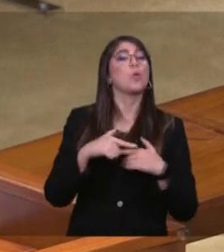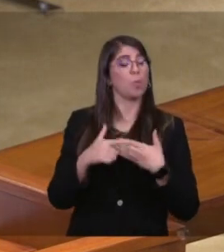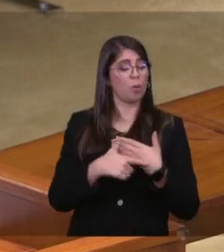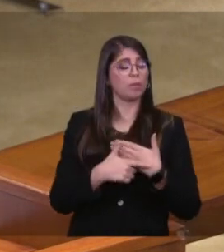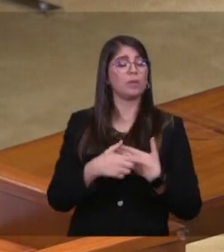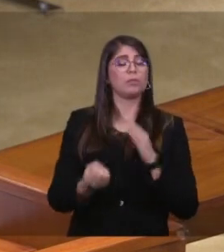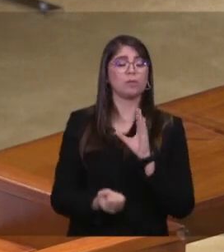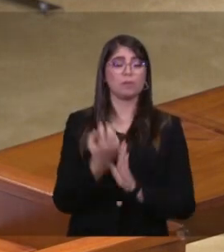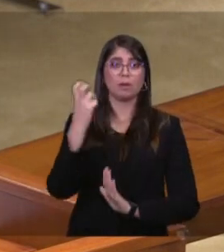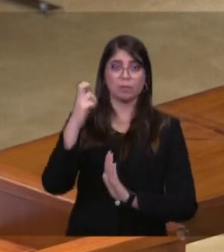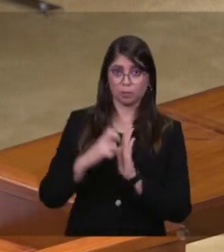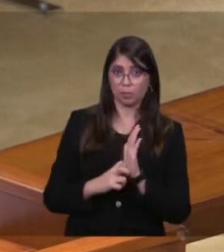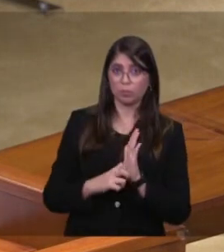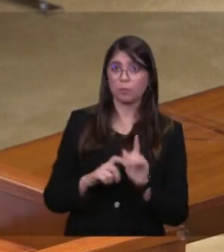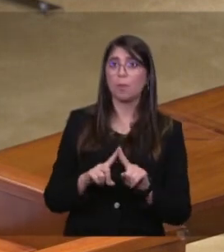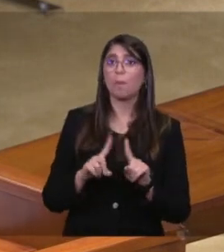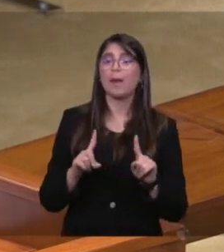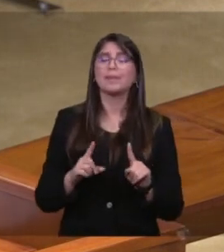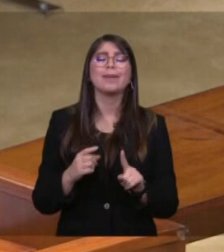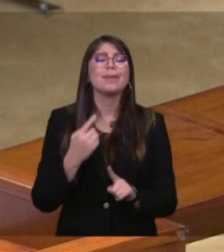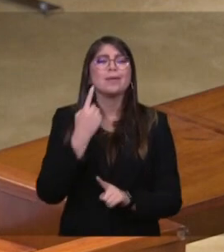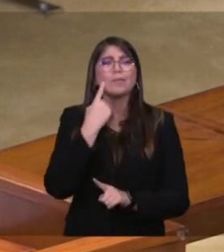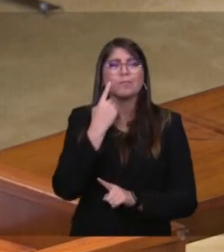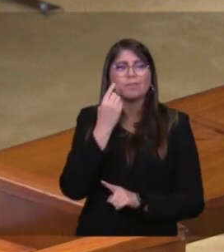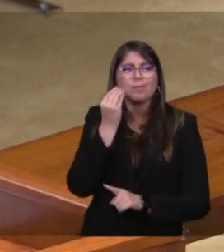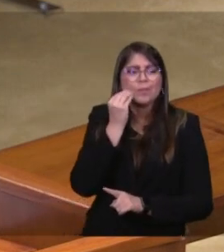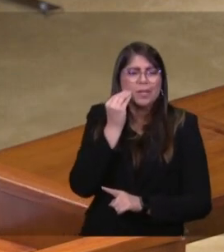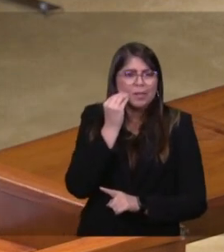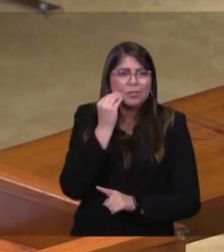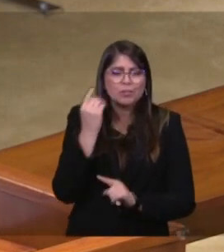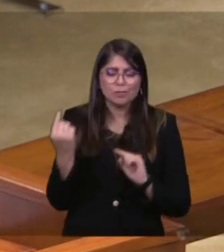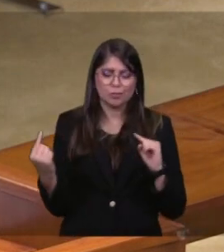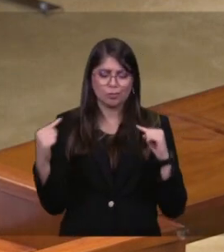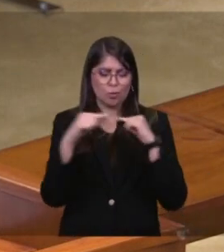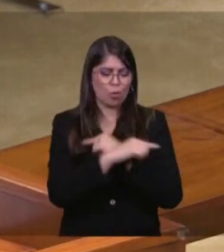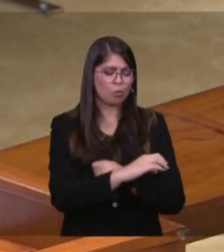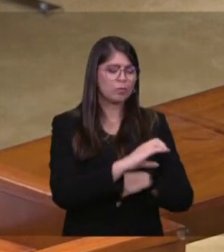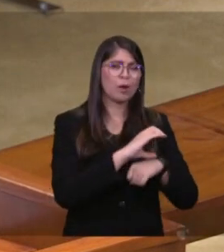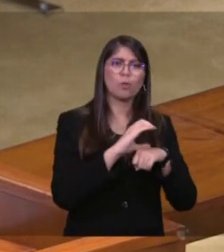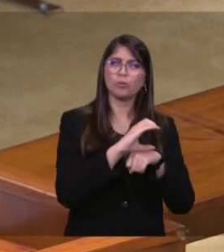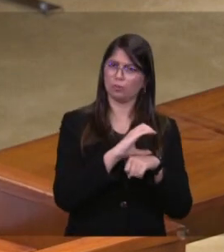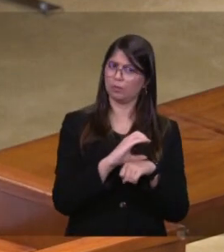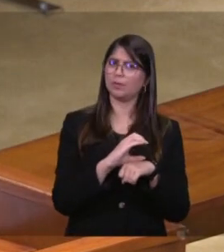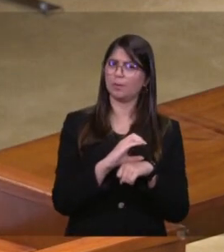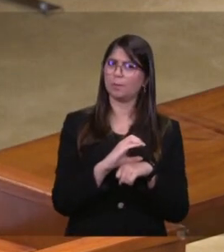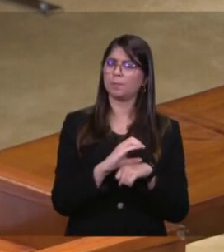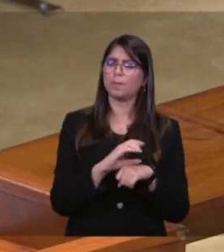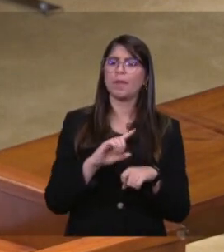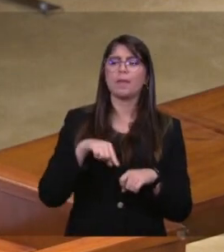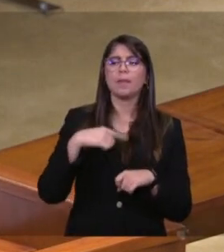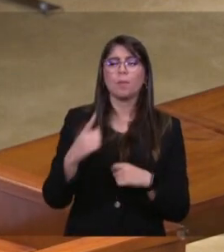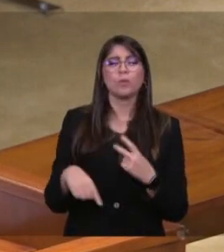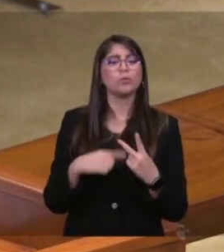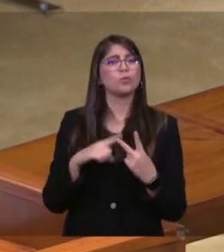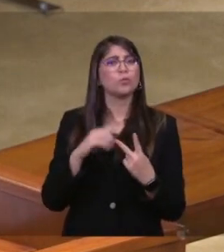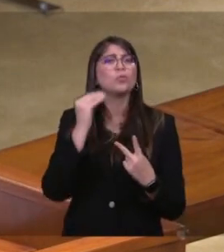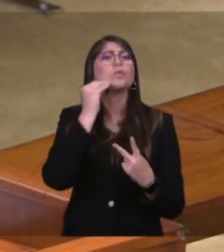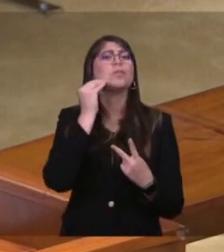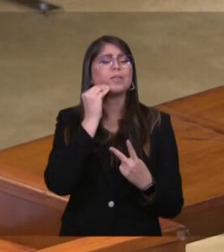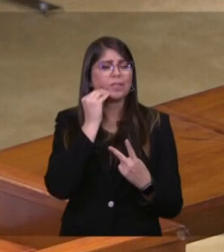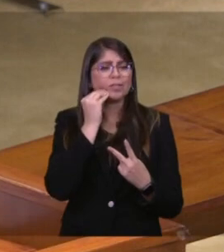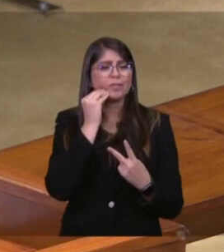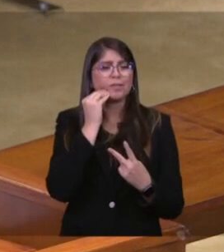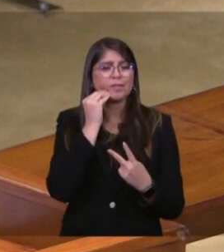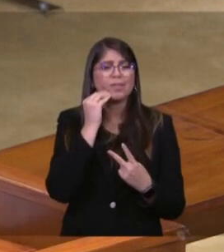tributar. Aqui houve uma primeira tentativa de contrariar a Constituição Federal no primeiro momento, depois houve uma segunda tentativa